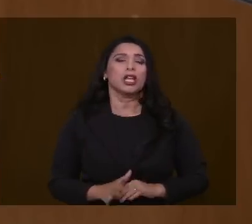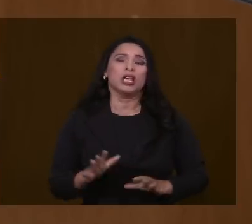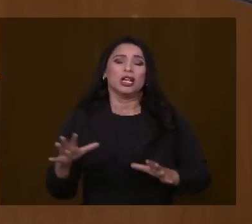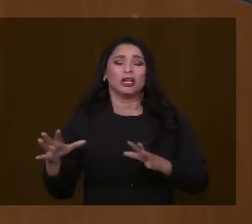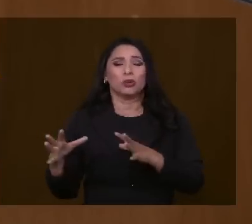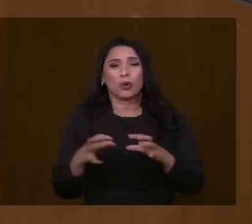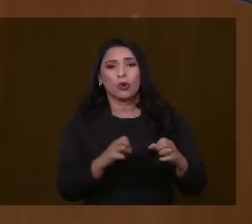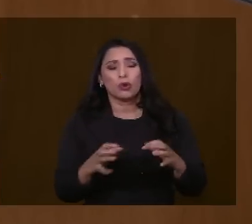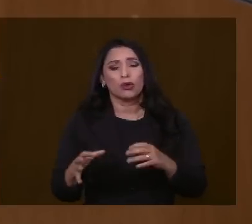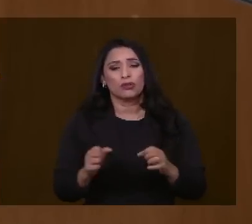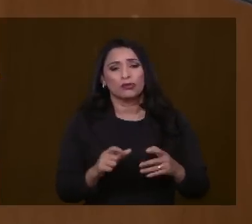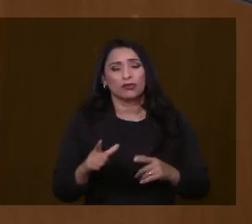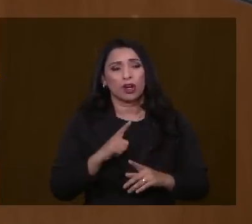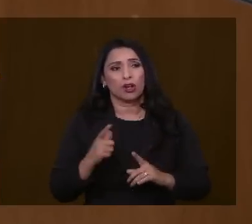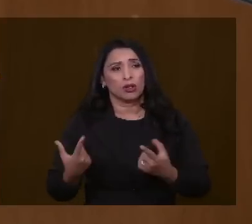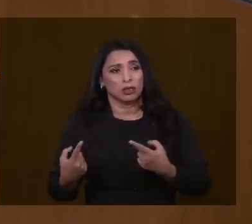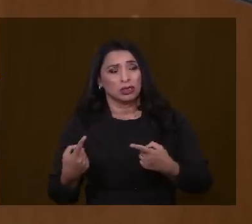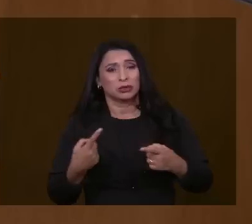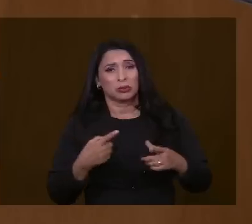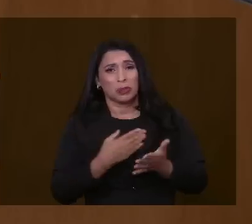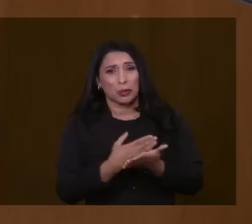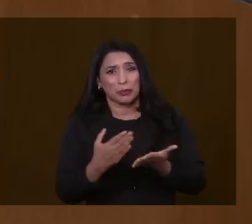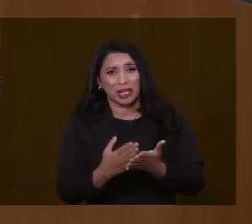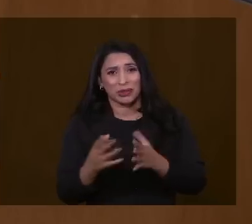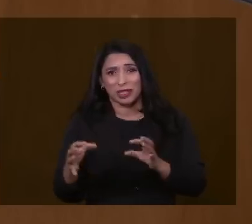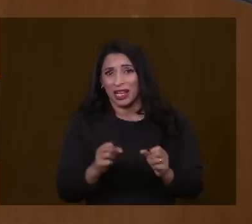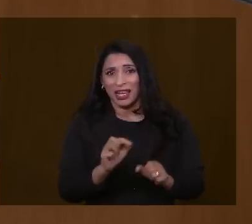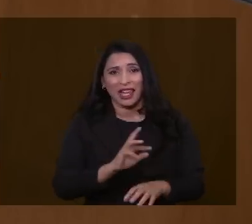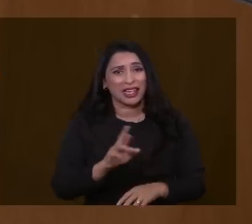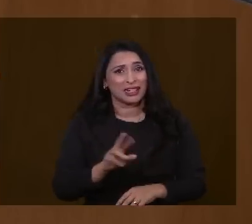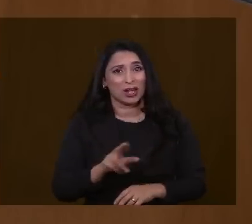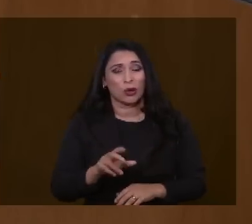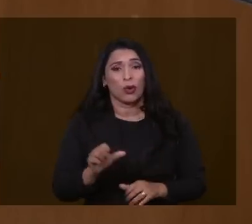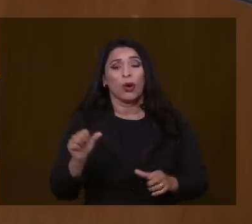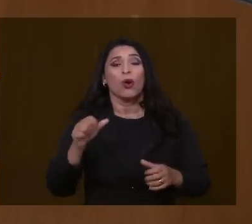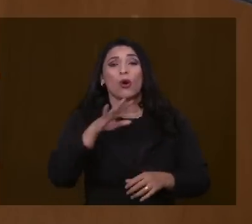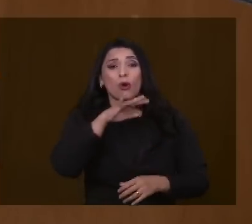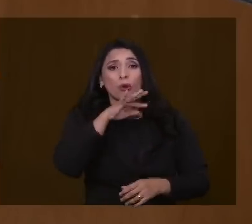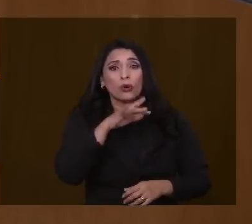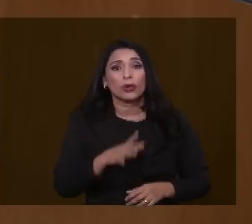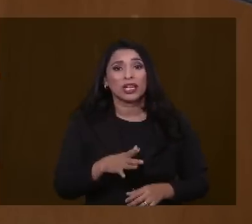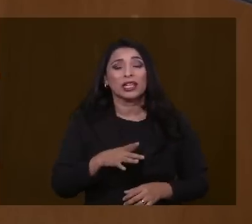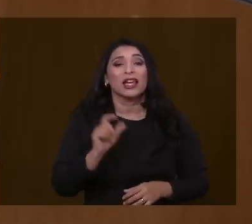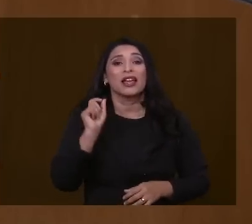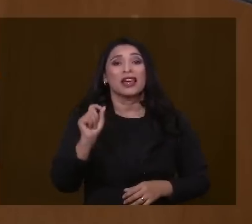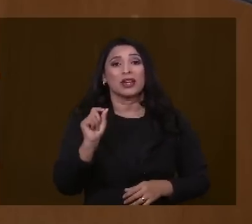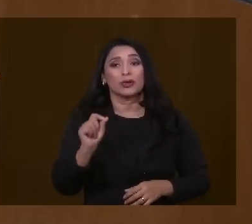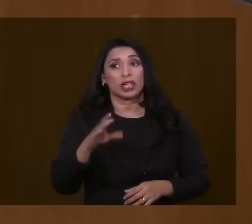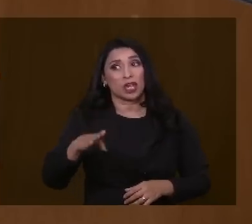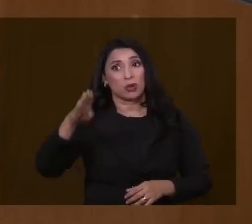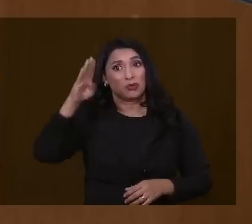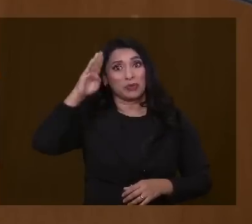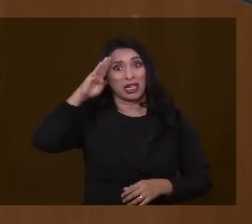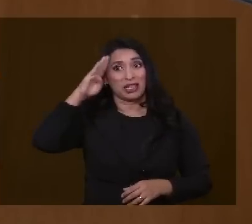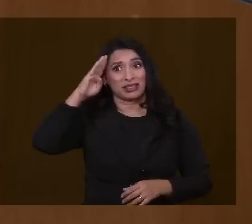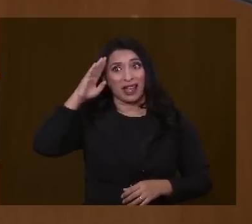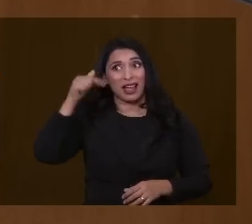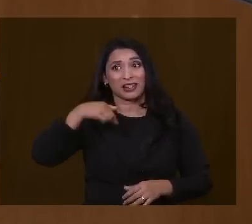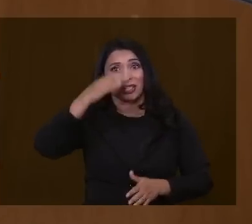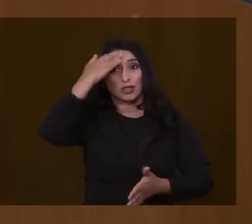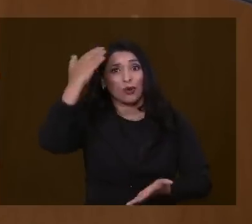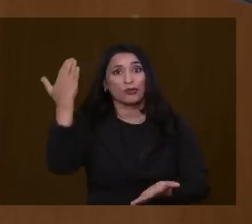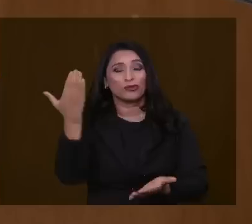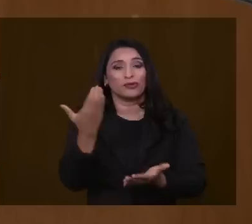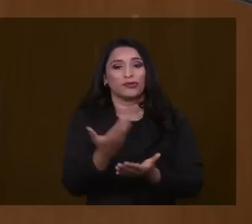o Wellington. Tem início no dia anterior, na má escolha de confiar a um militar sem brilho, o